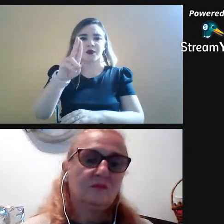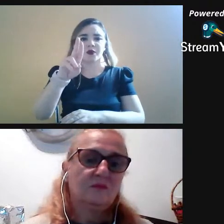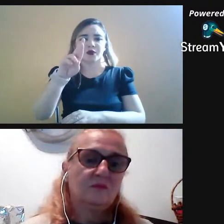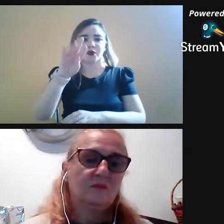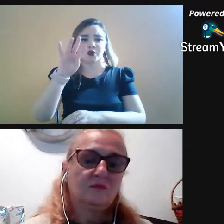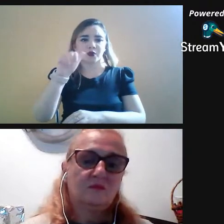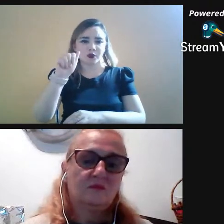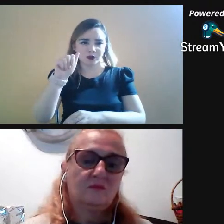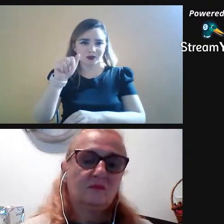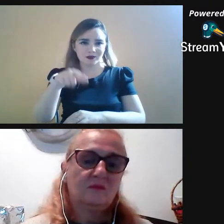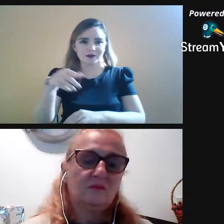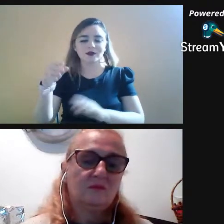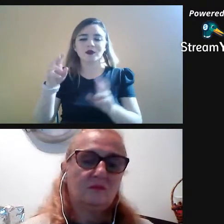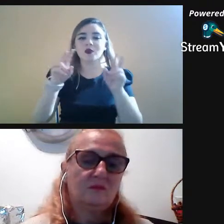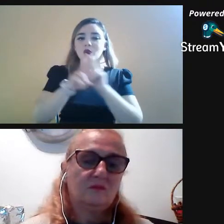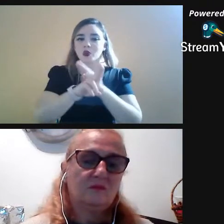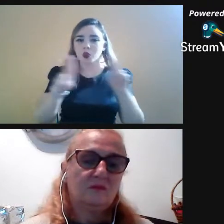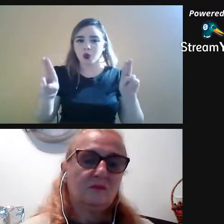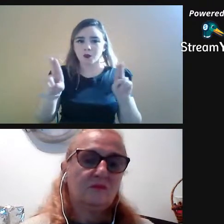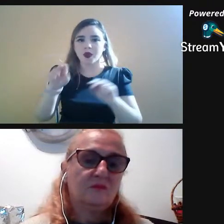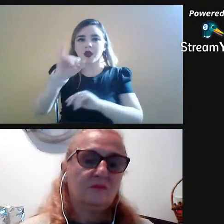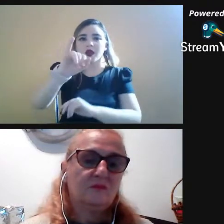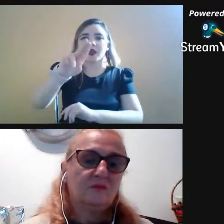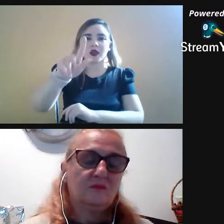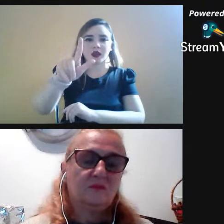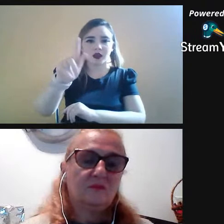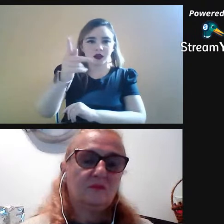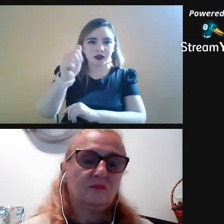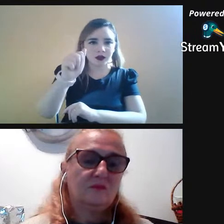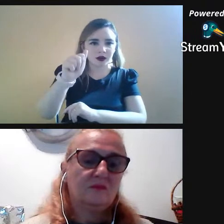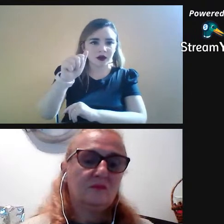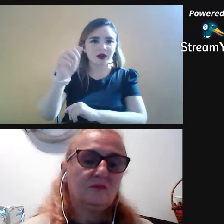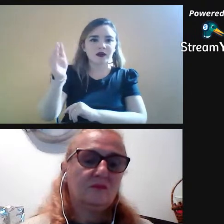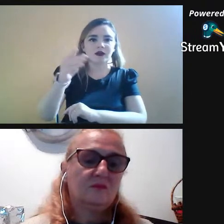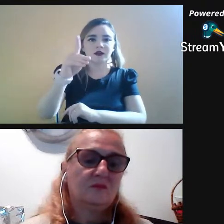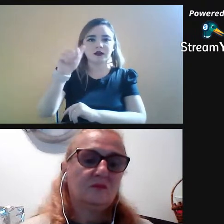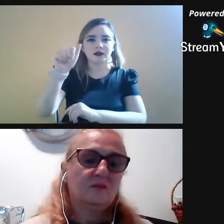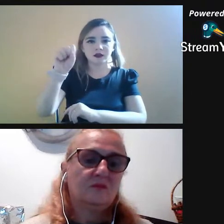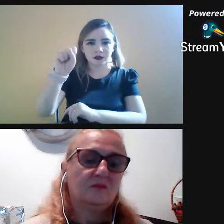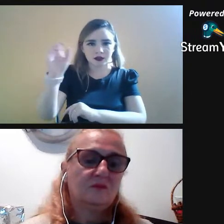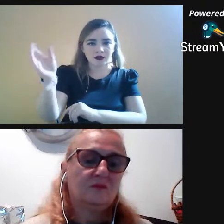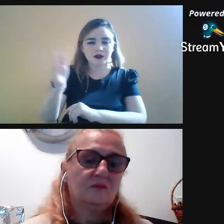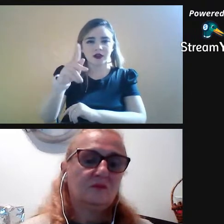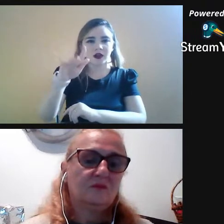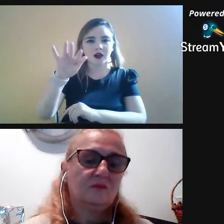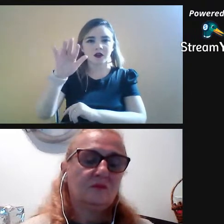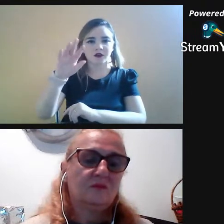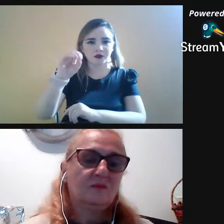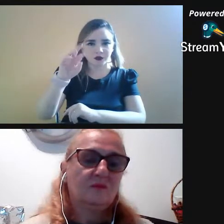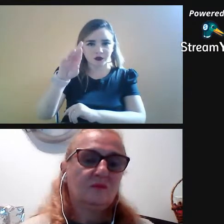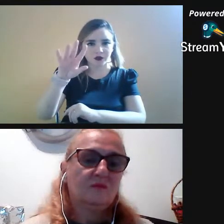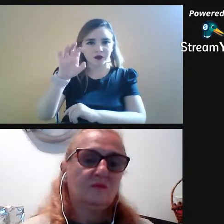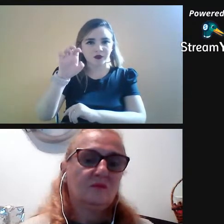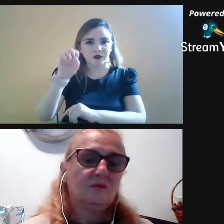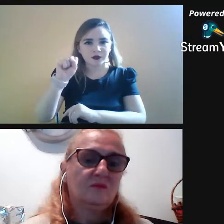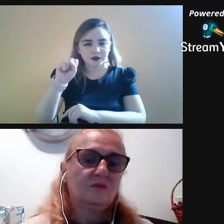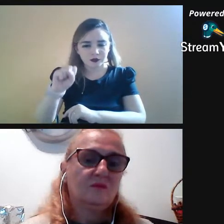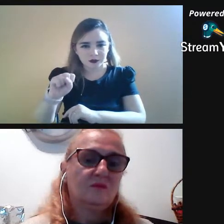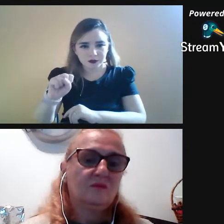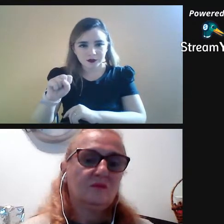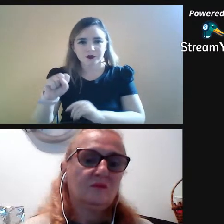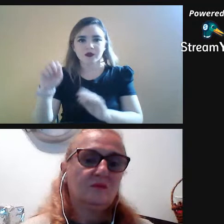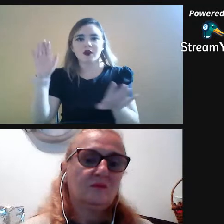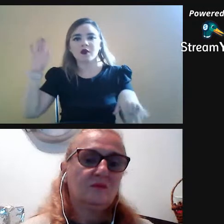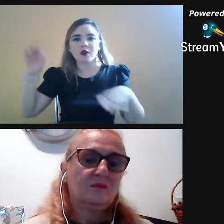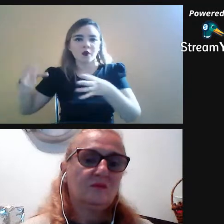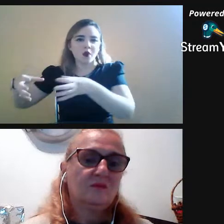é imperdível. Ele chama Ilha das Flores, ele é do Jorge Furtado.